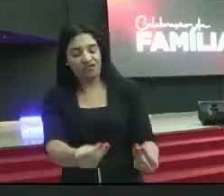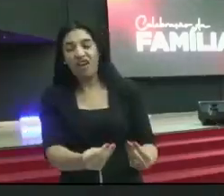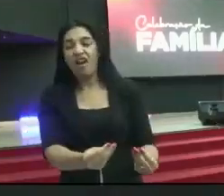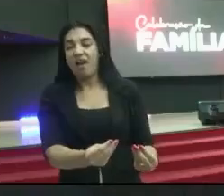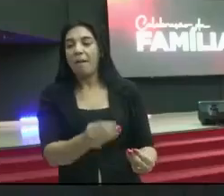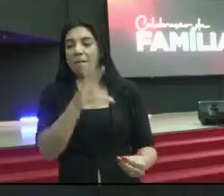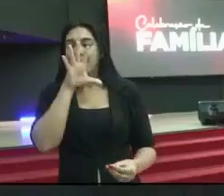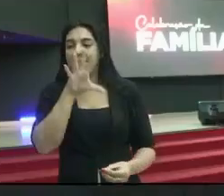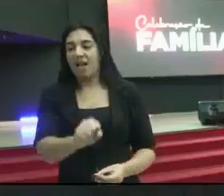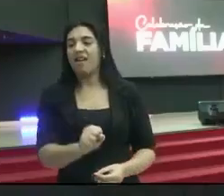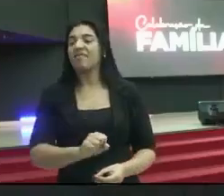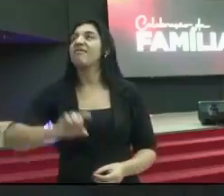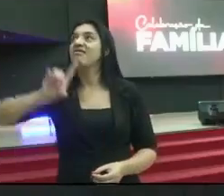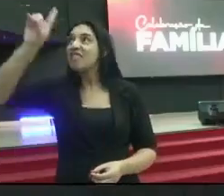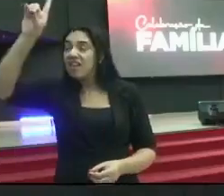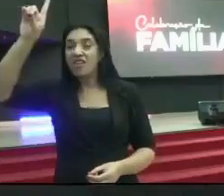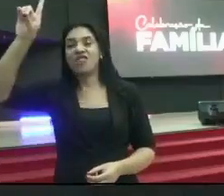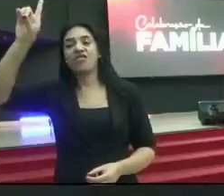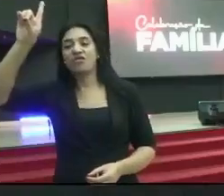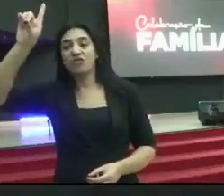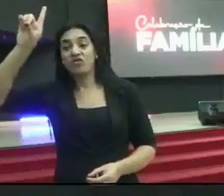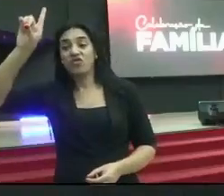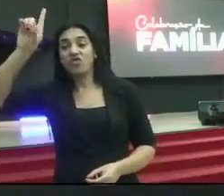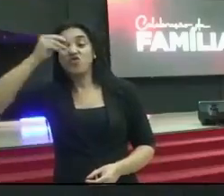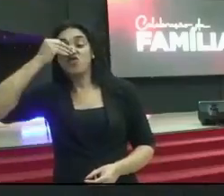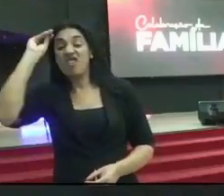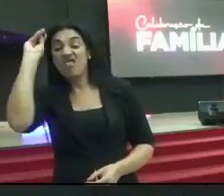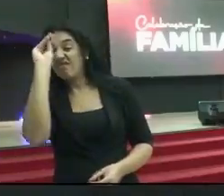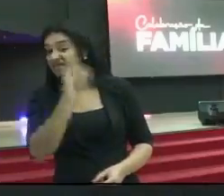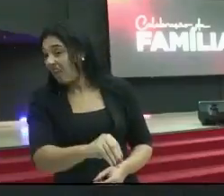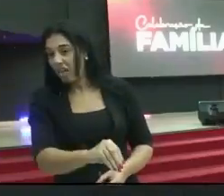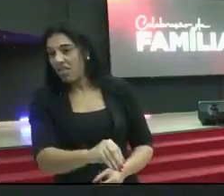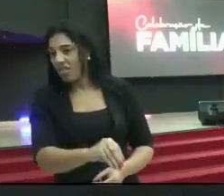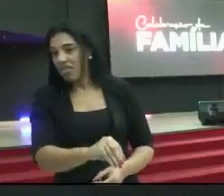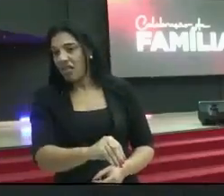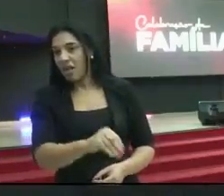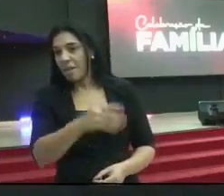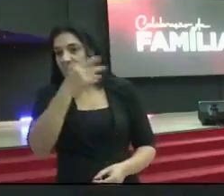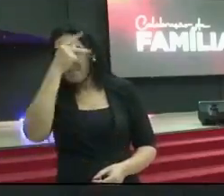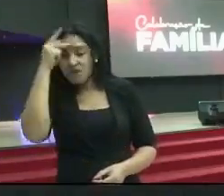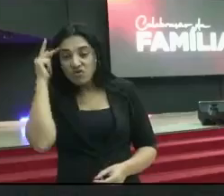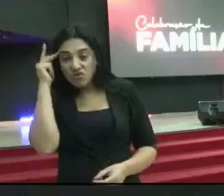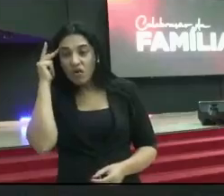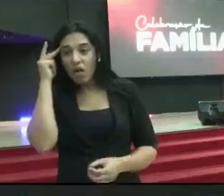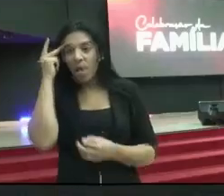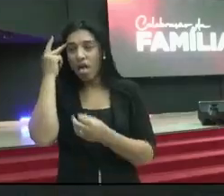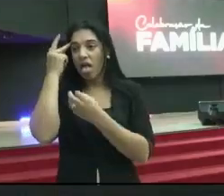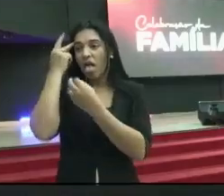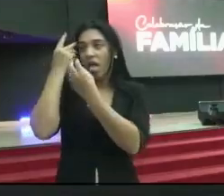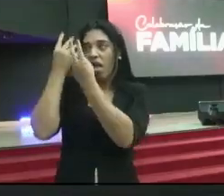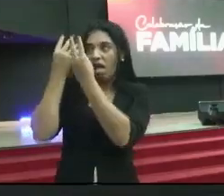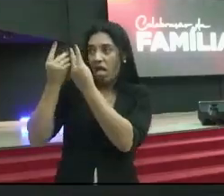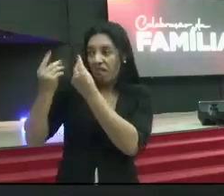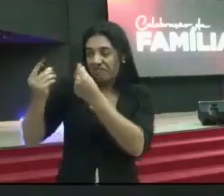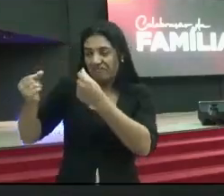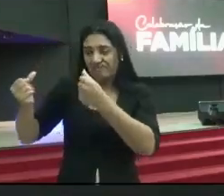ela. Deus não descarta os quebrados pela vida.